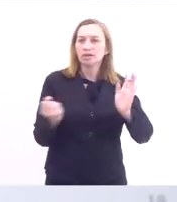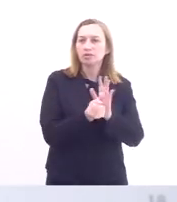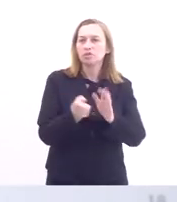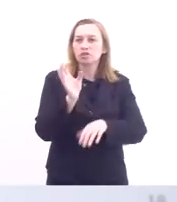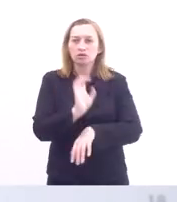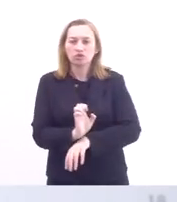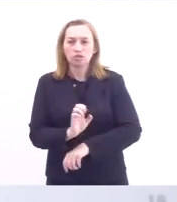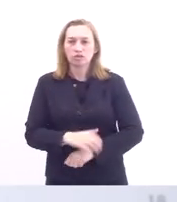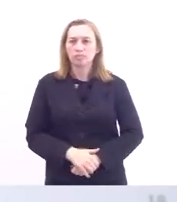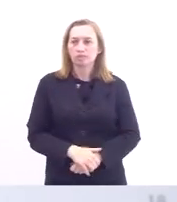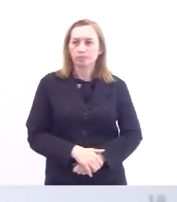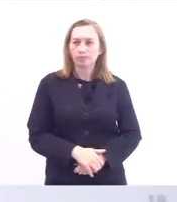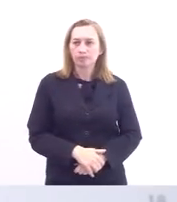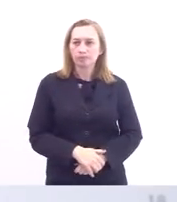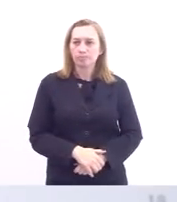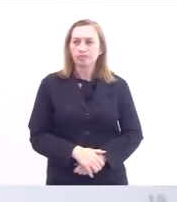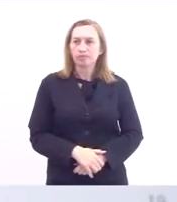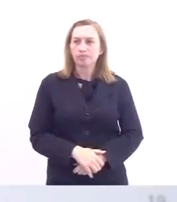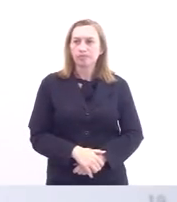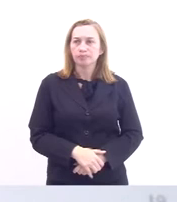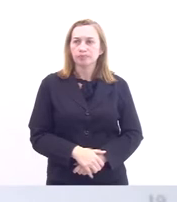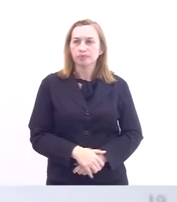Estado.